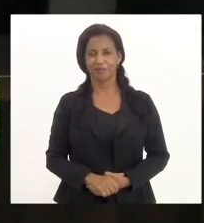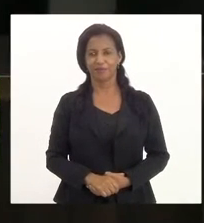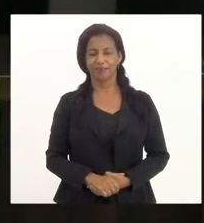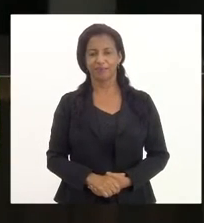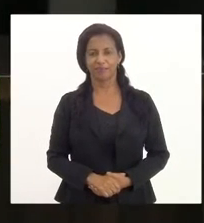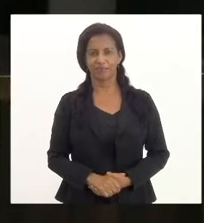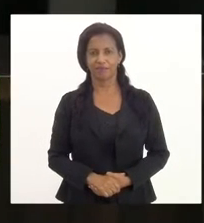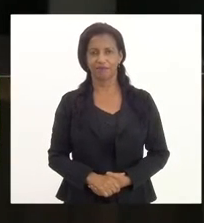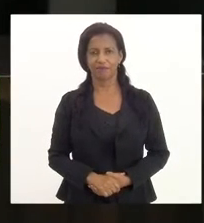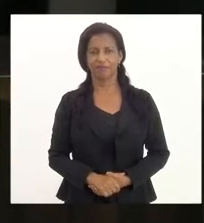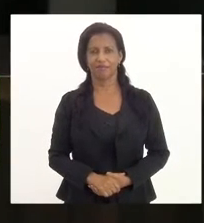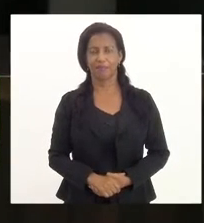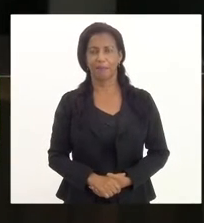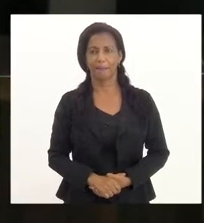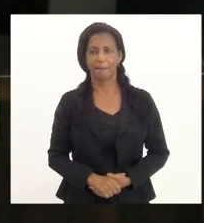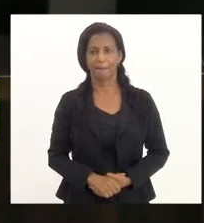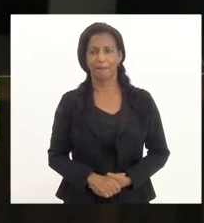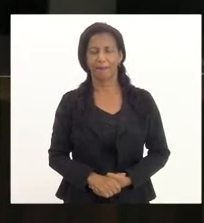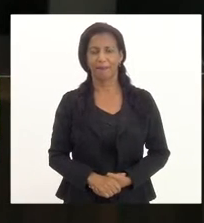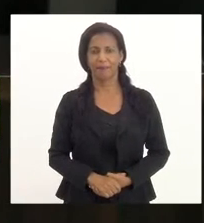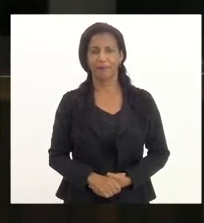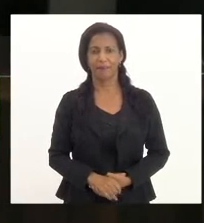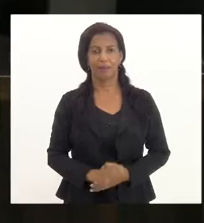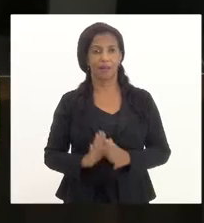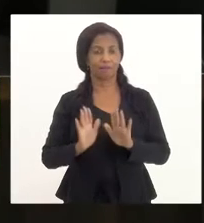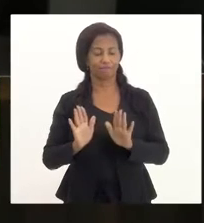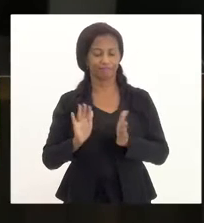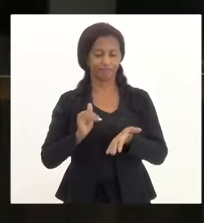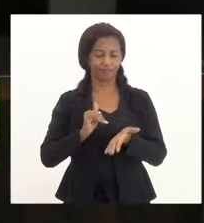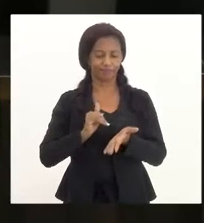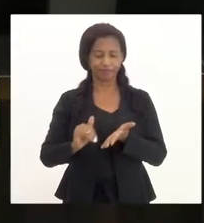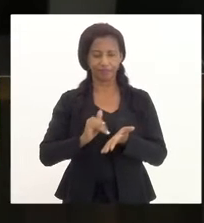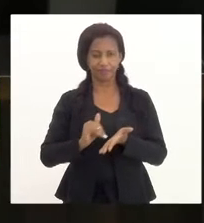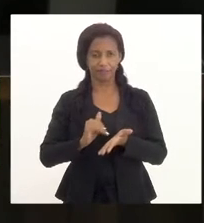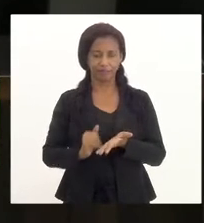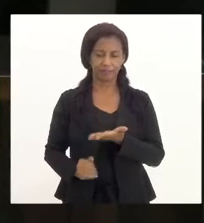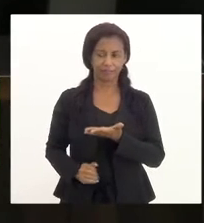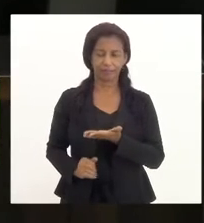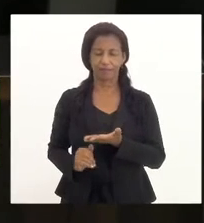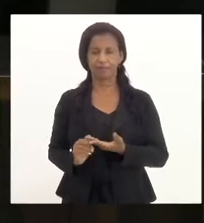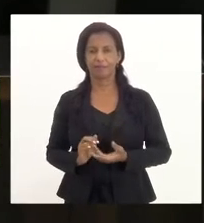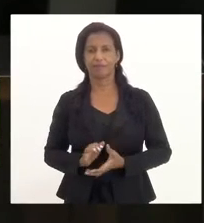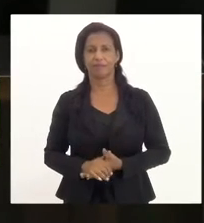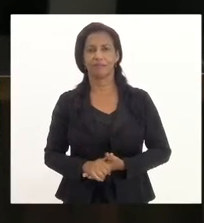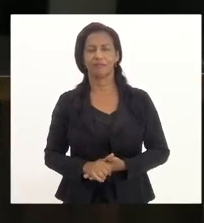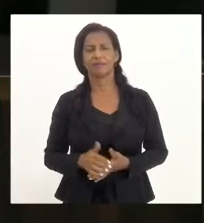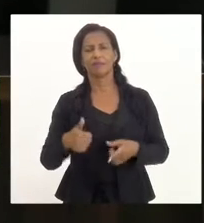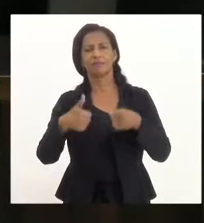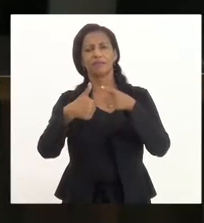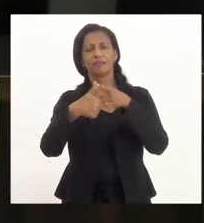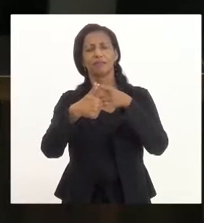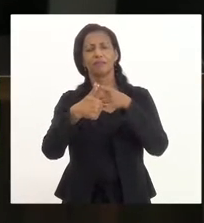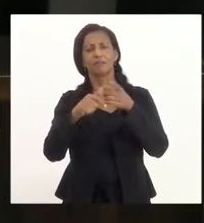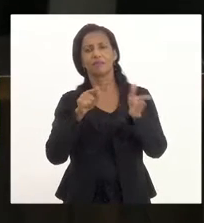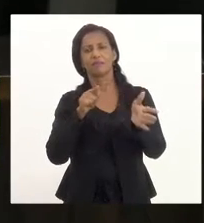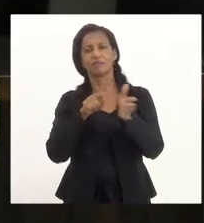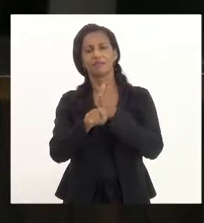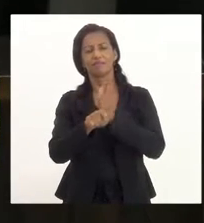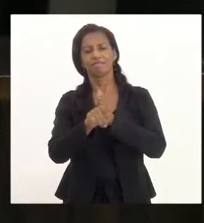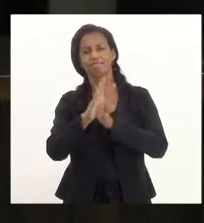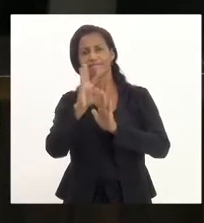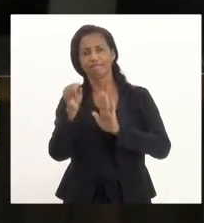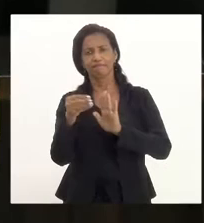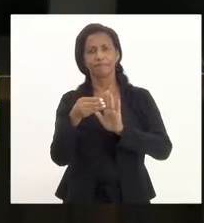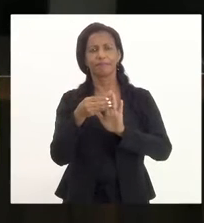Tá bom mais o secretário é a primeira questão que se